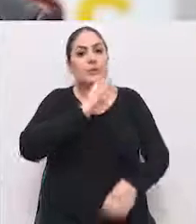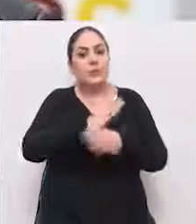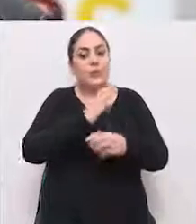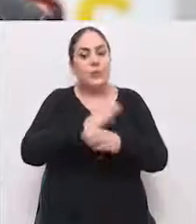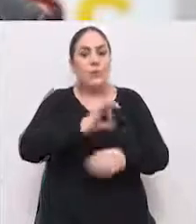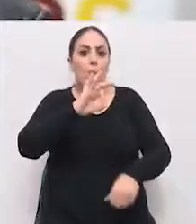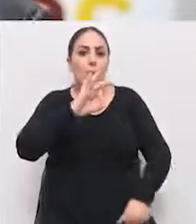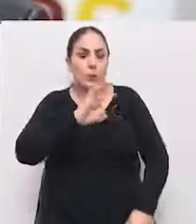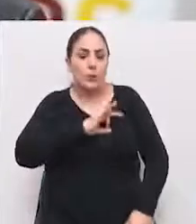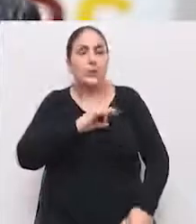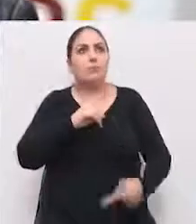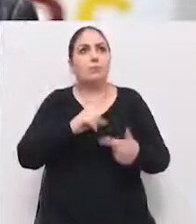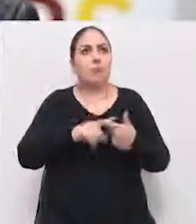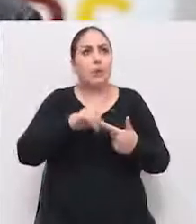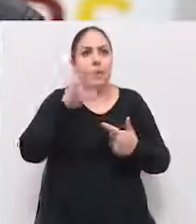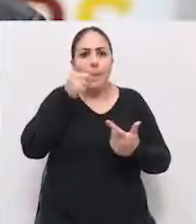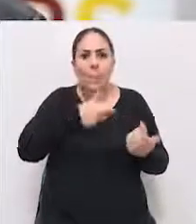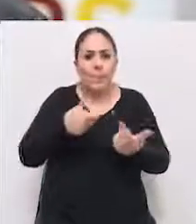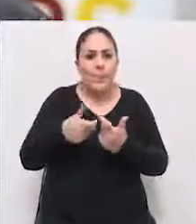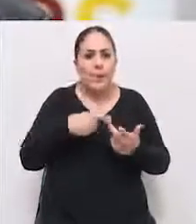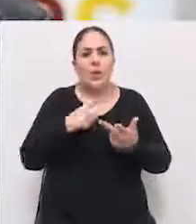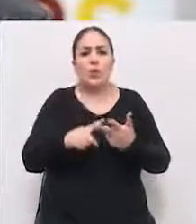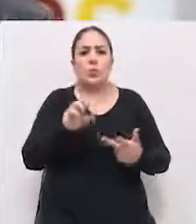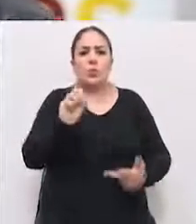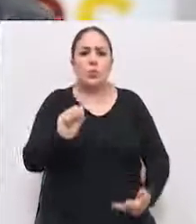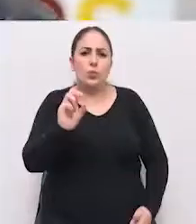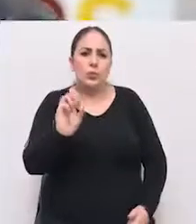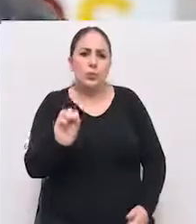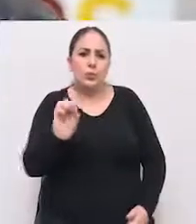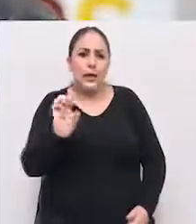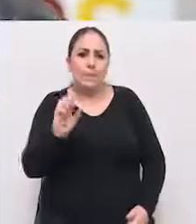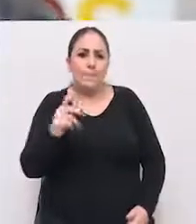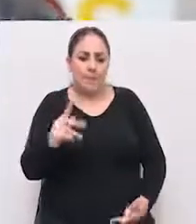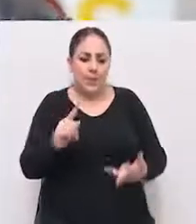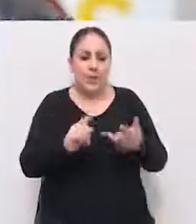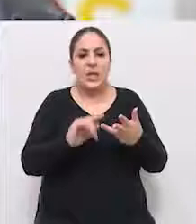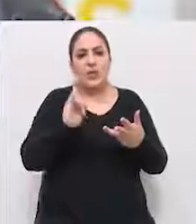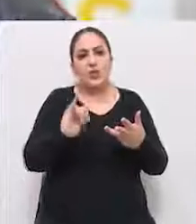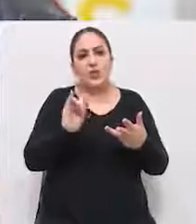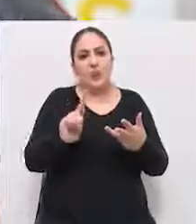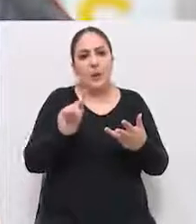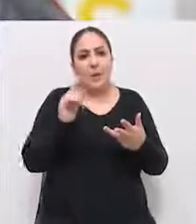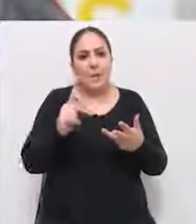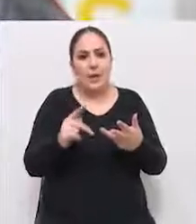Civil, Brigada, Bombeiros Militar, SUSEP, IGP,